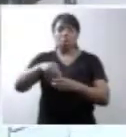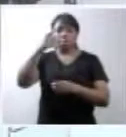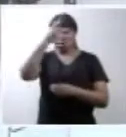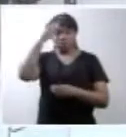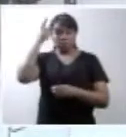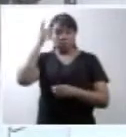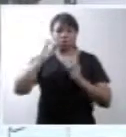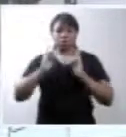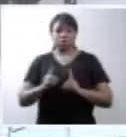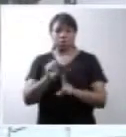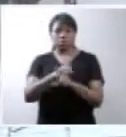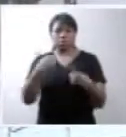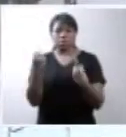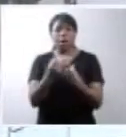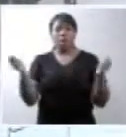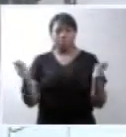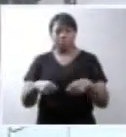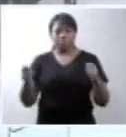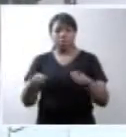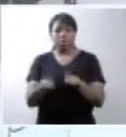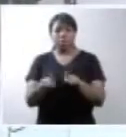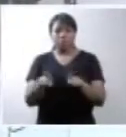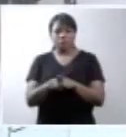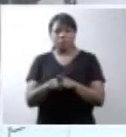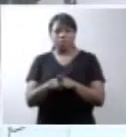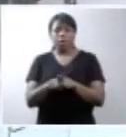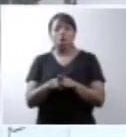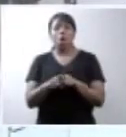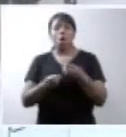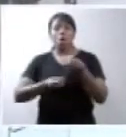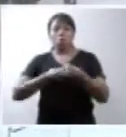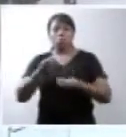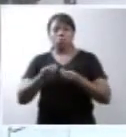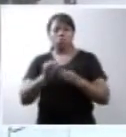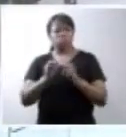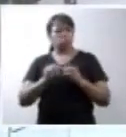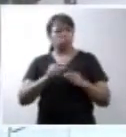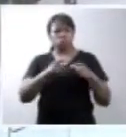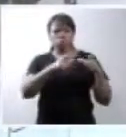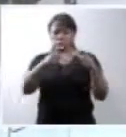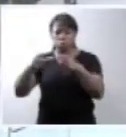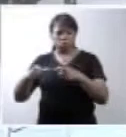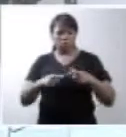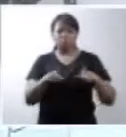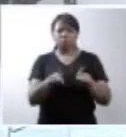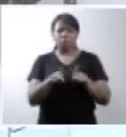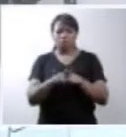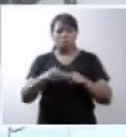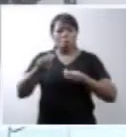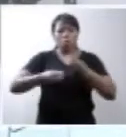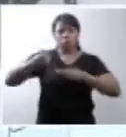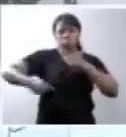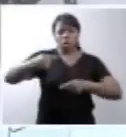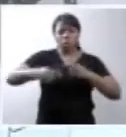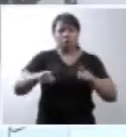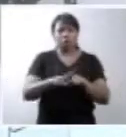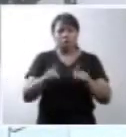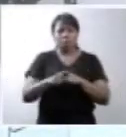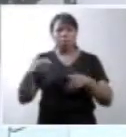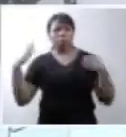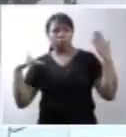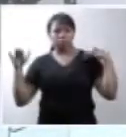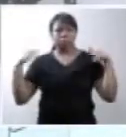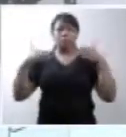na sociedade é defender possibilidades incondicionais de inserção em todos os espaços públicos e coletivos de debate, de lazer,